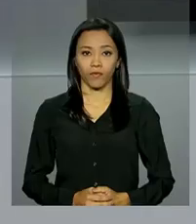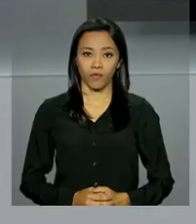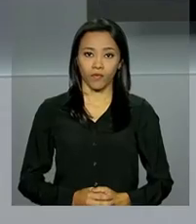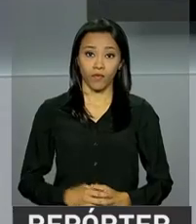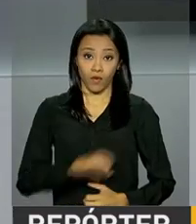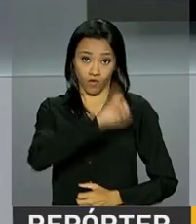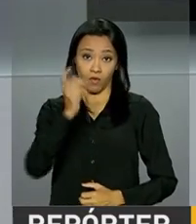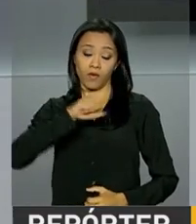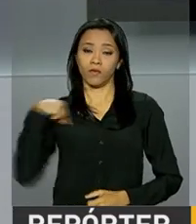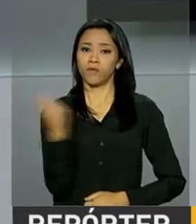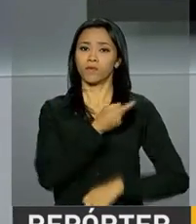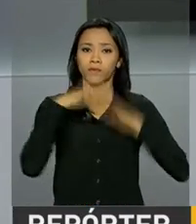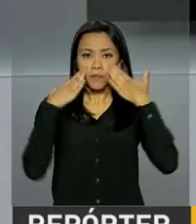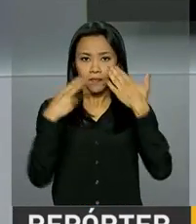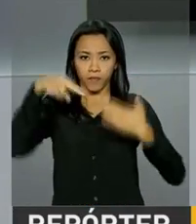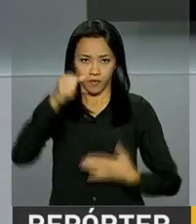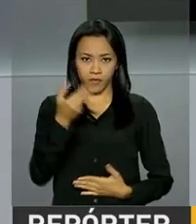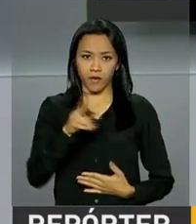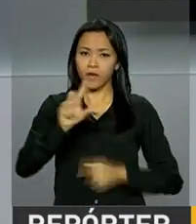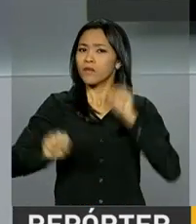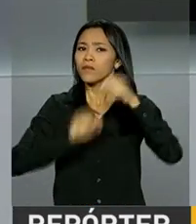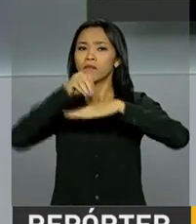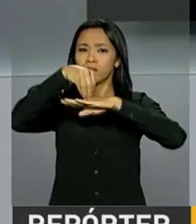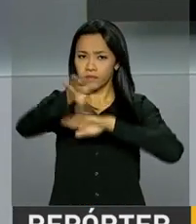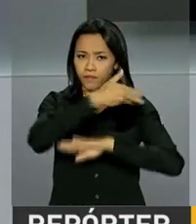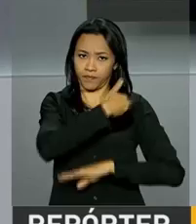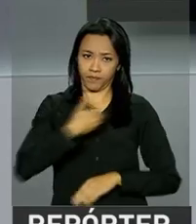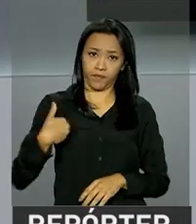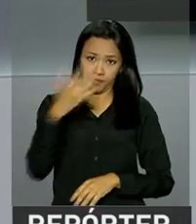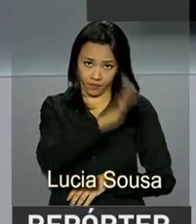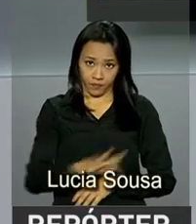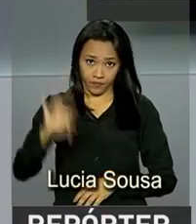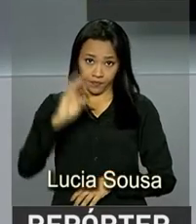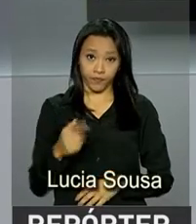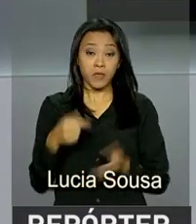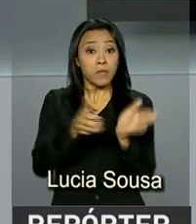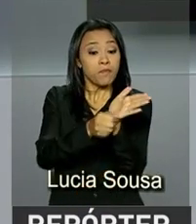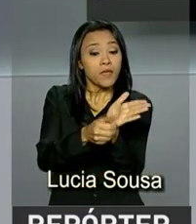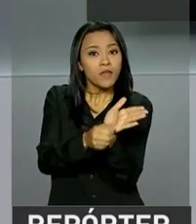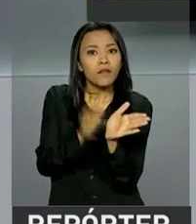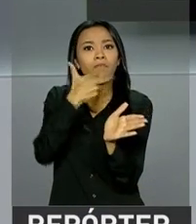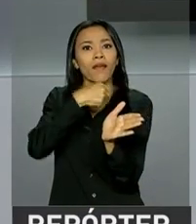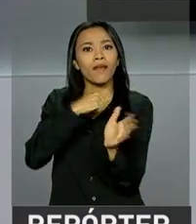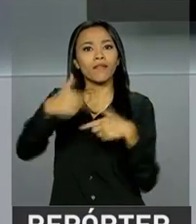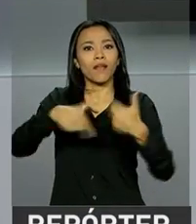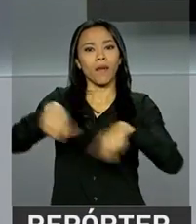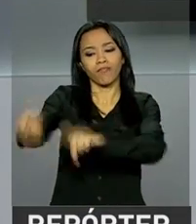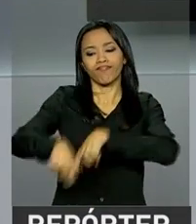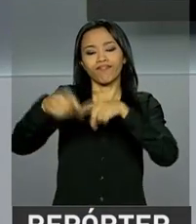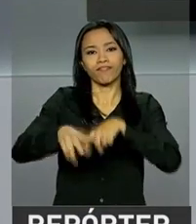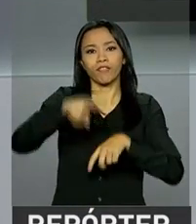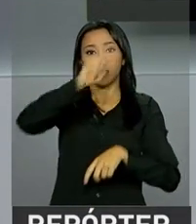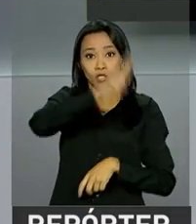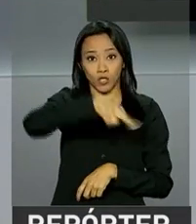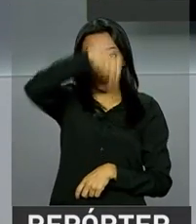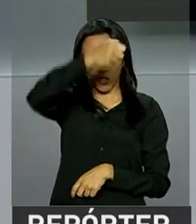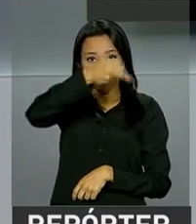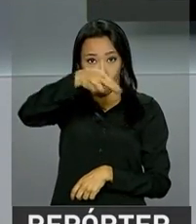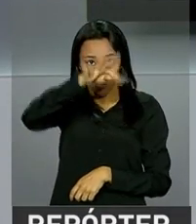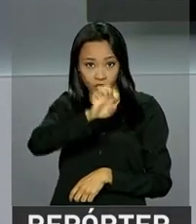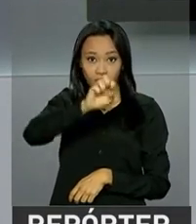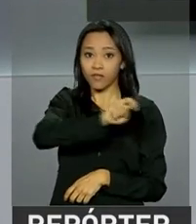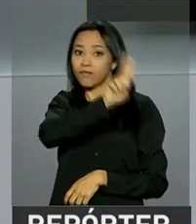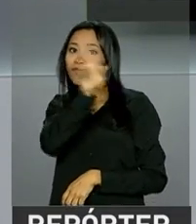Olá o repórter NBR está de volta com as notícias do governo federal milho para pequenos produtores do Norte e Nordeste a